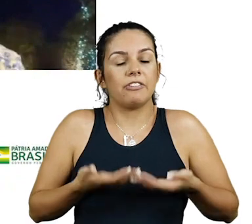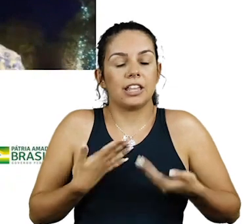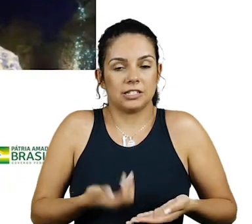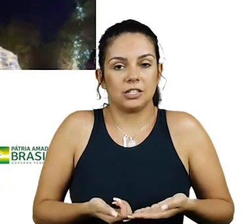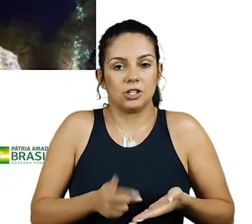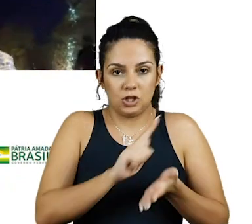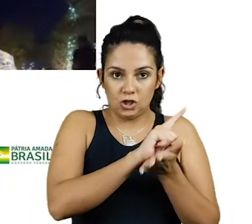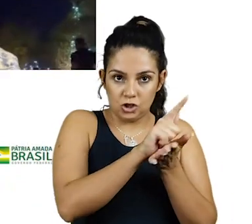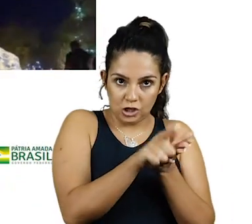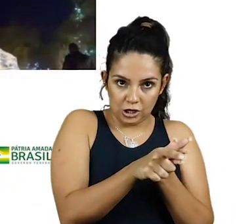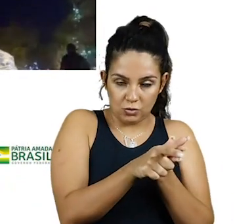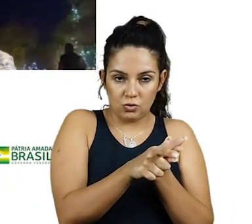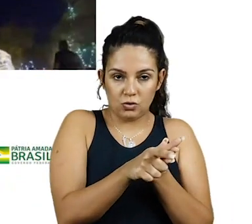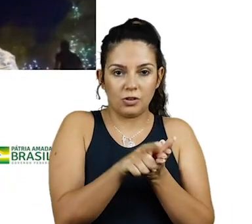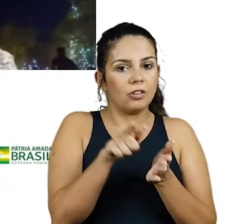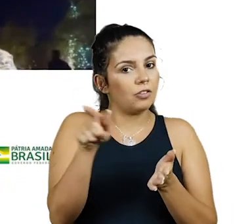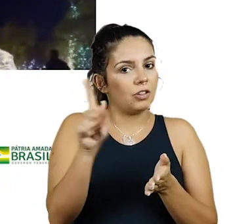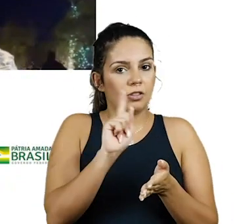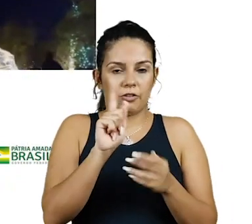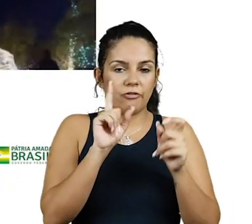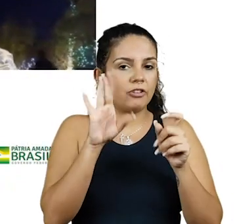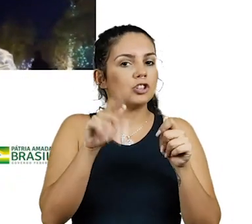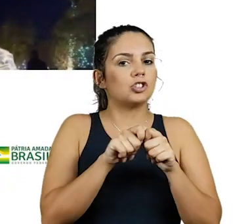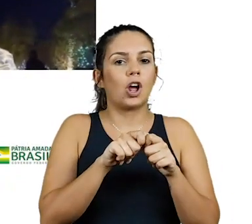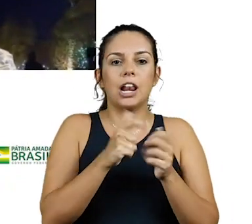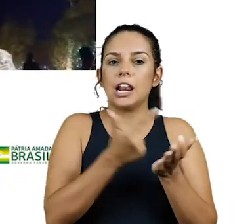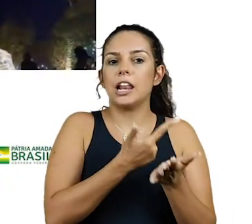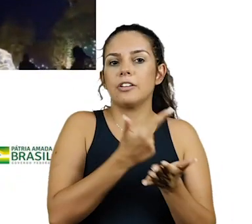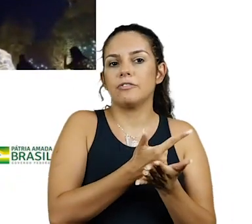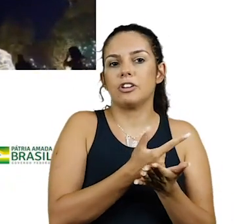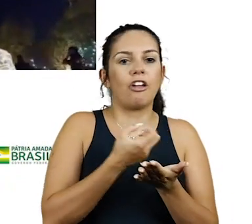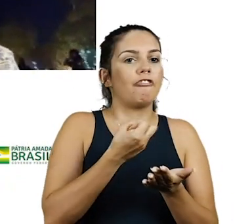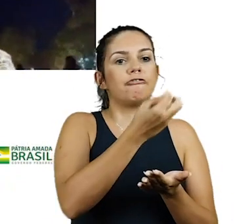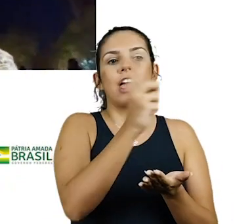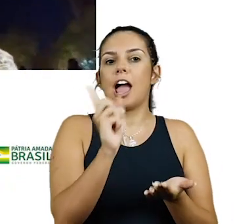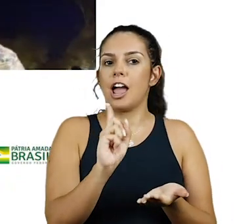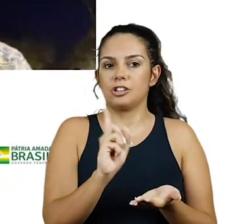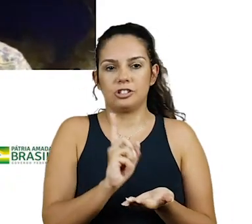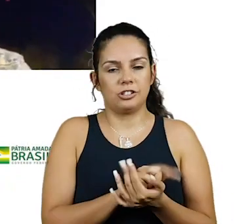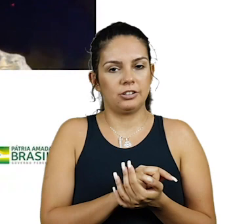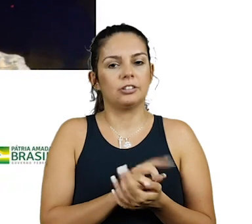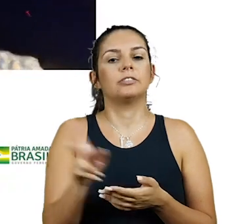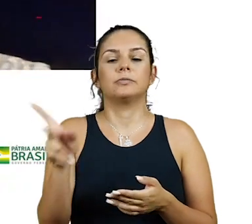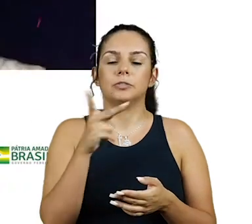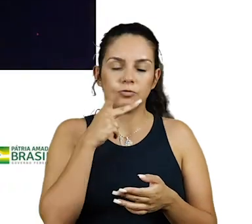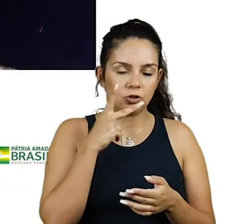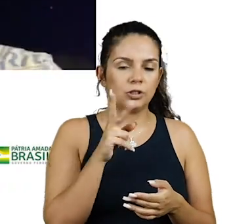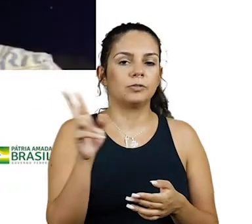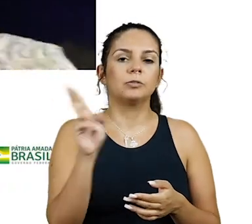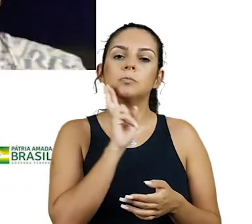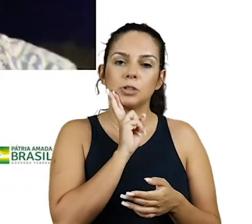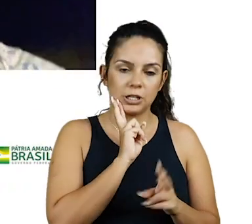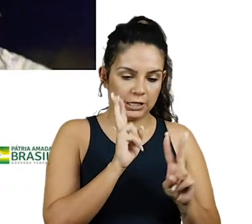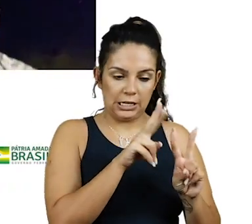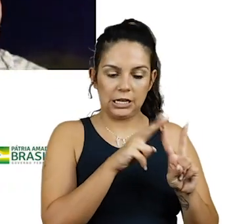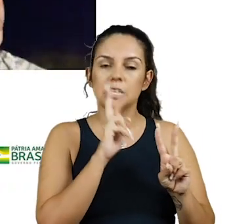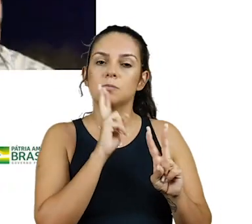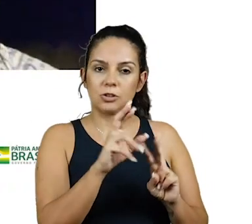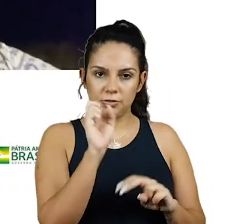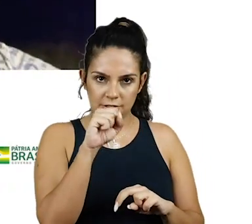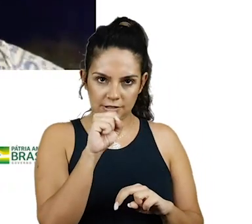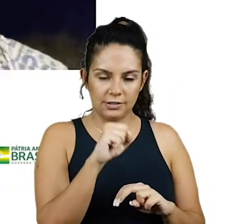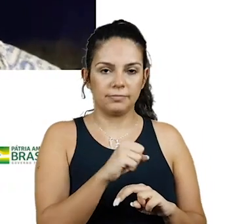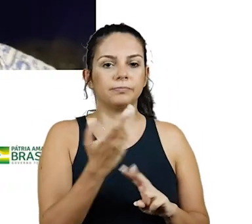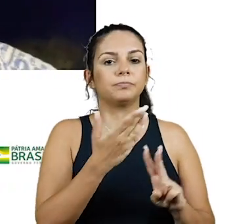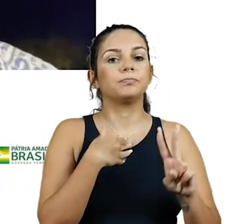o gênero, mas você não fez só livros de viagem. Não, justamente. Outros, justamente. Eu queria que